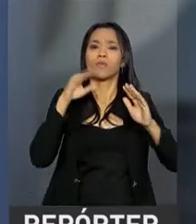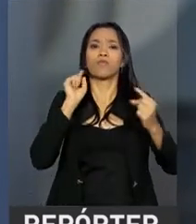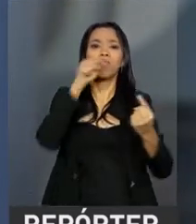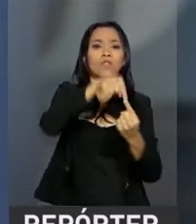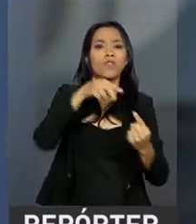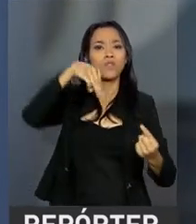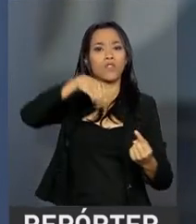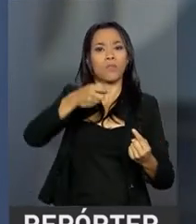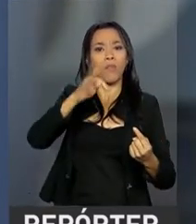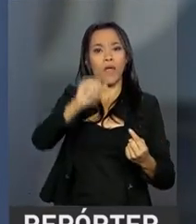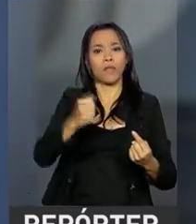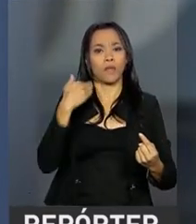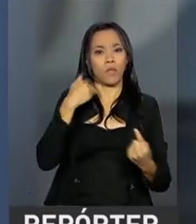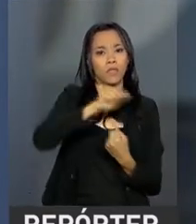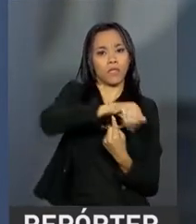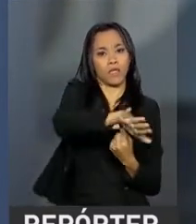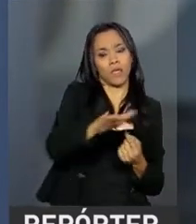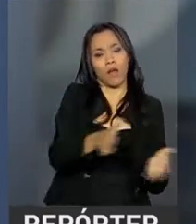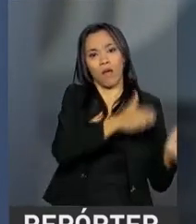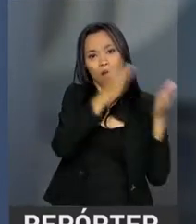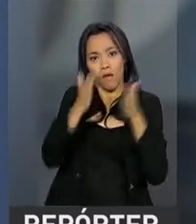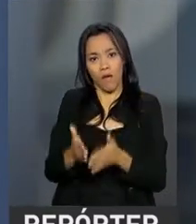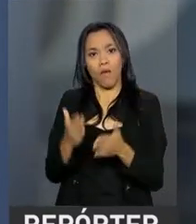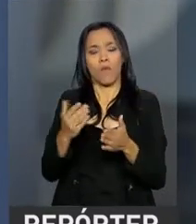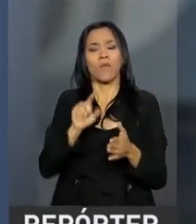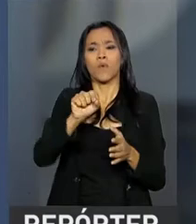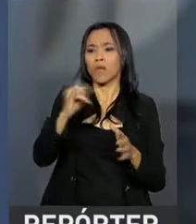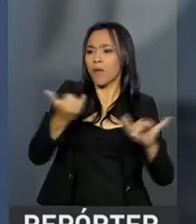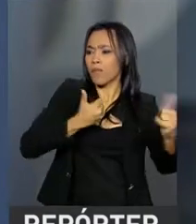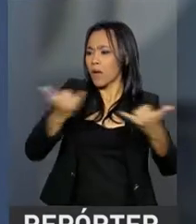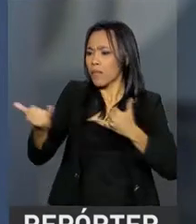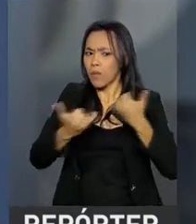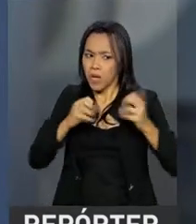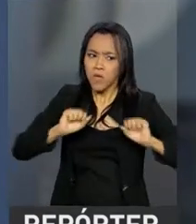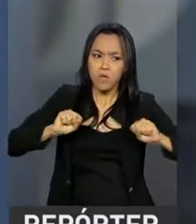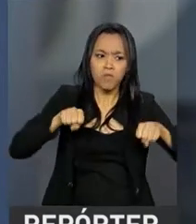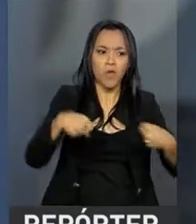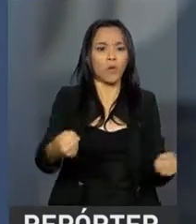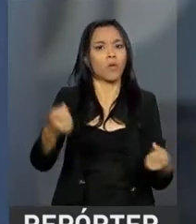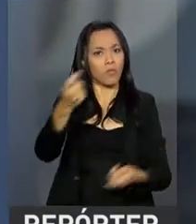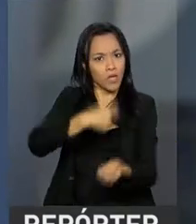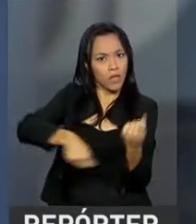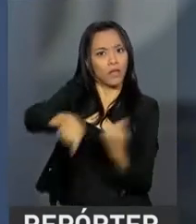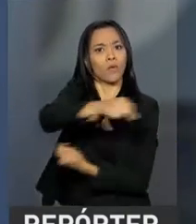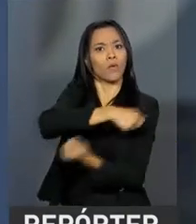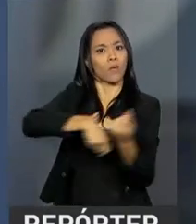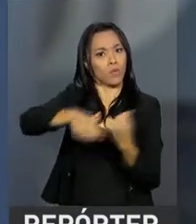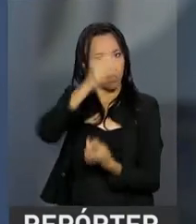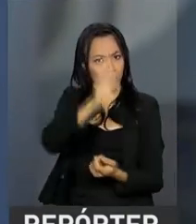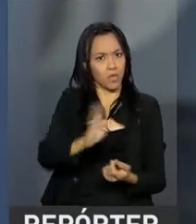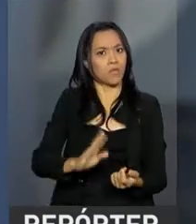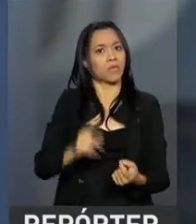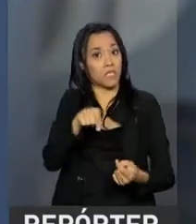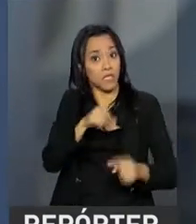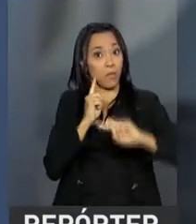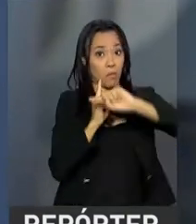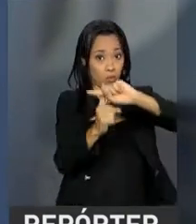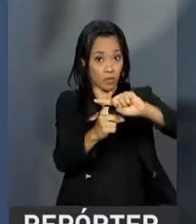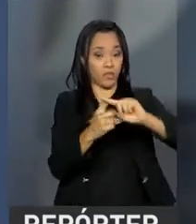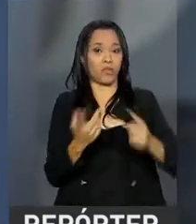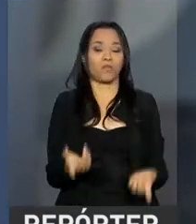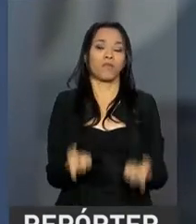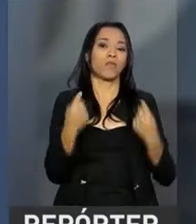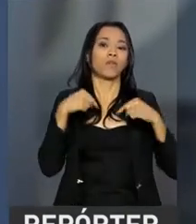banco central e também dos sinais de recuperação da economia brasileira como os saldos positivos na balança comercial